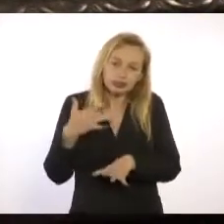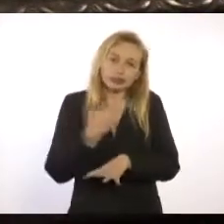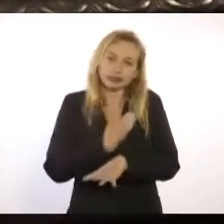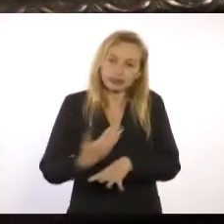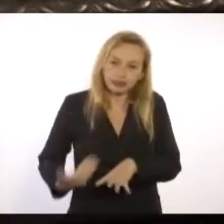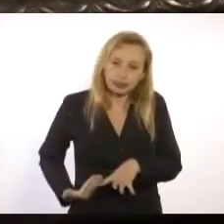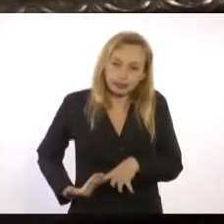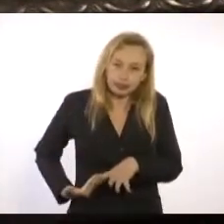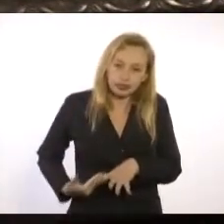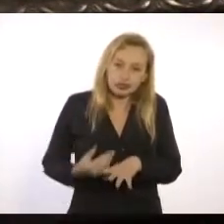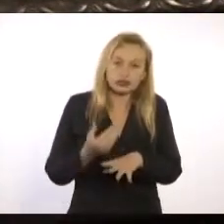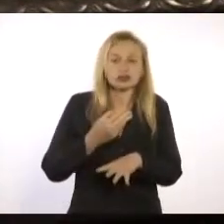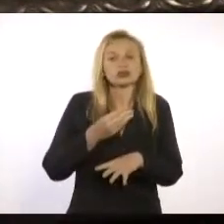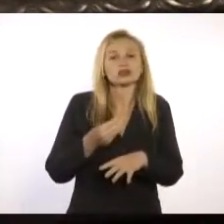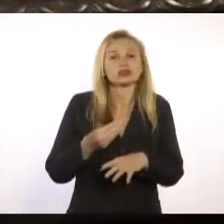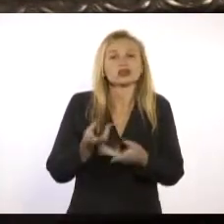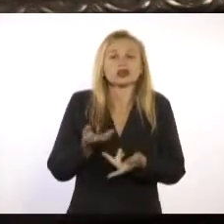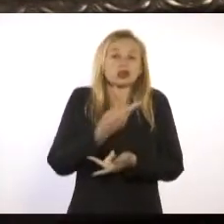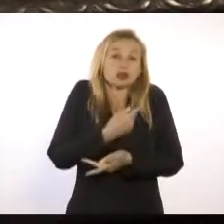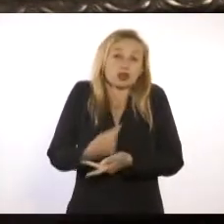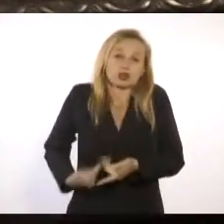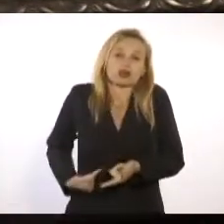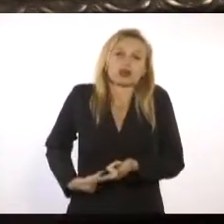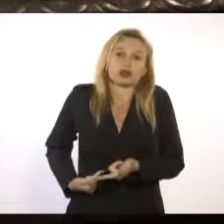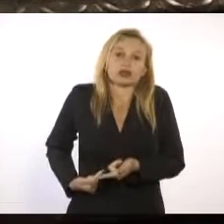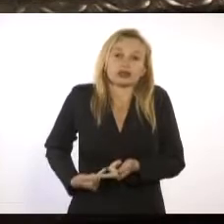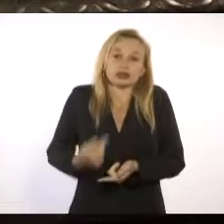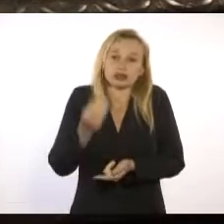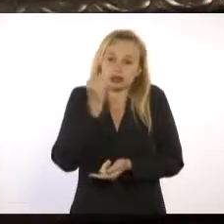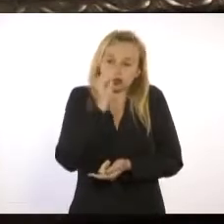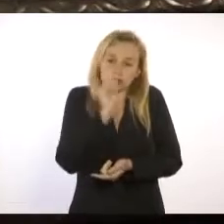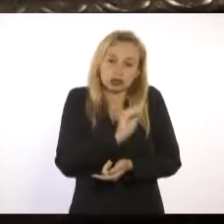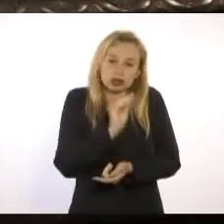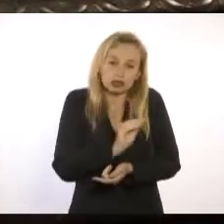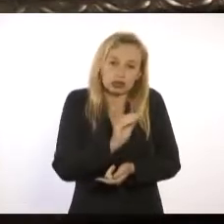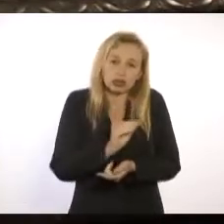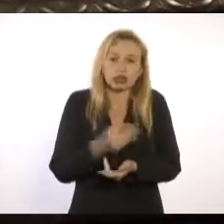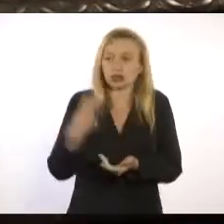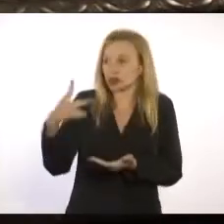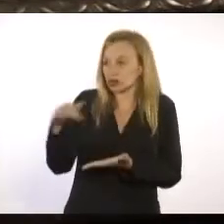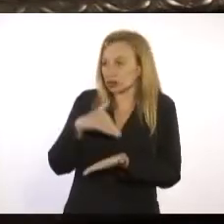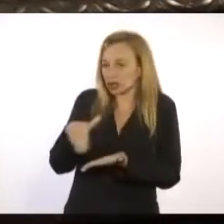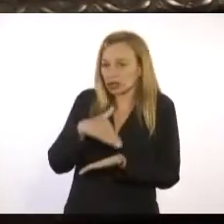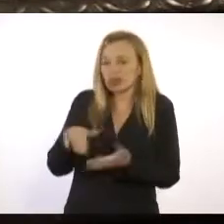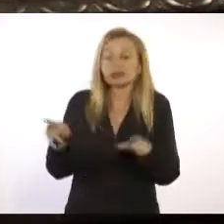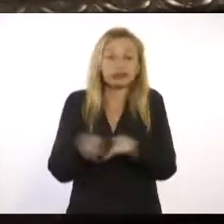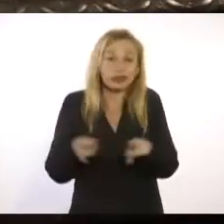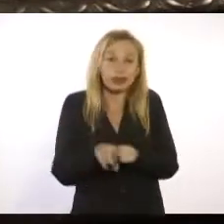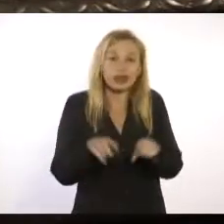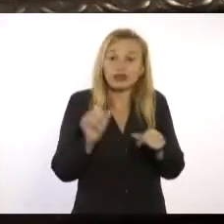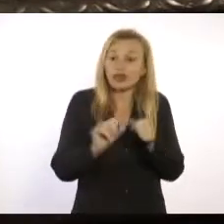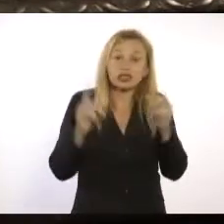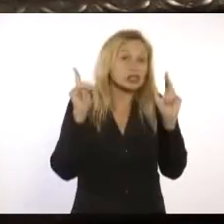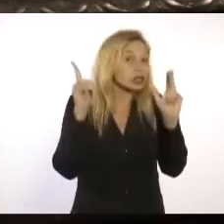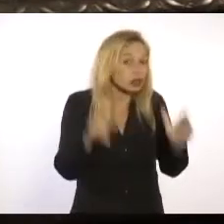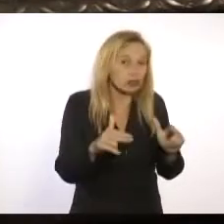pública, o governador ignora e o seu secretariado, infelizmente, também tem feito um